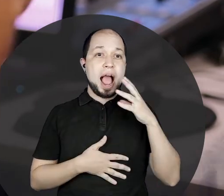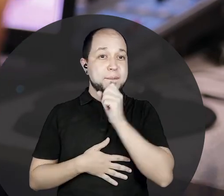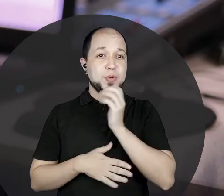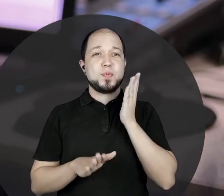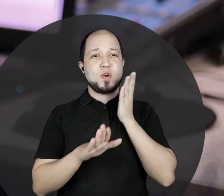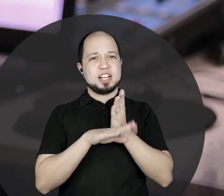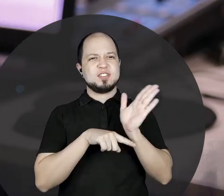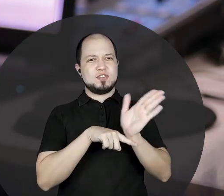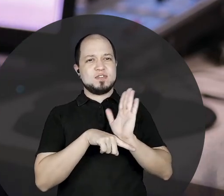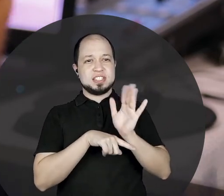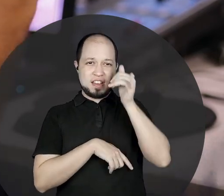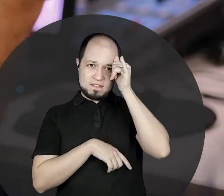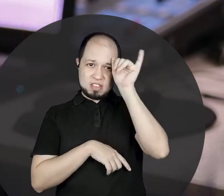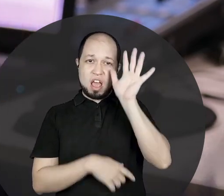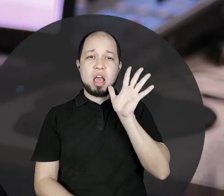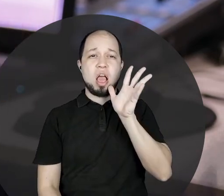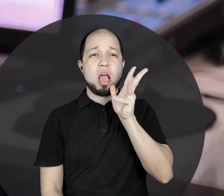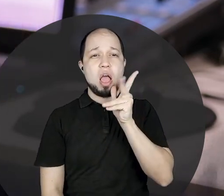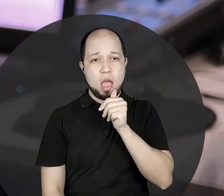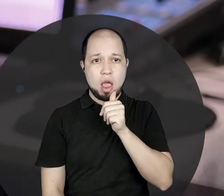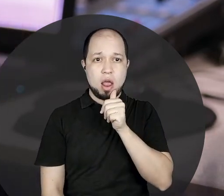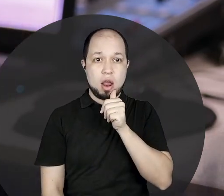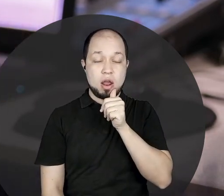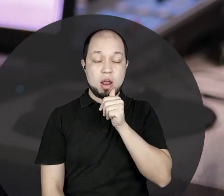de pressa por conta do vídeo, para não ficar tão longo assim.